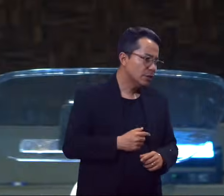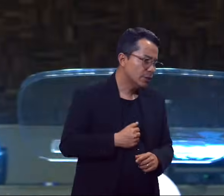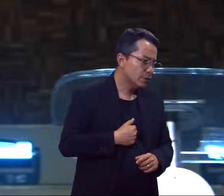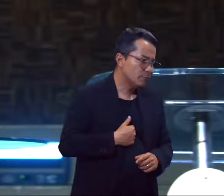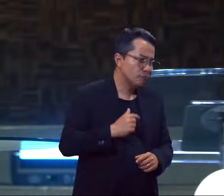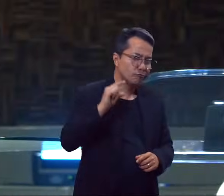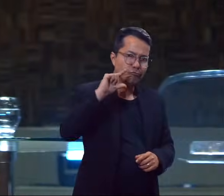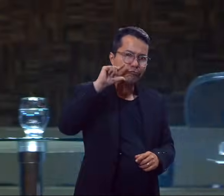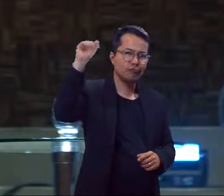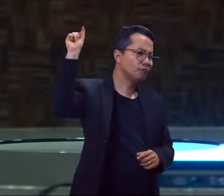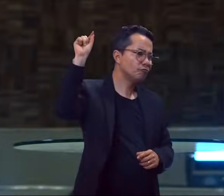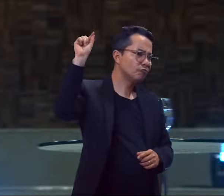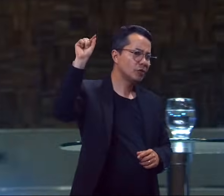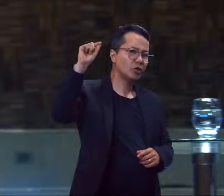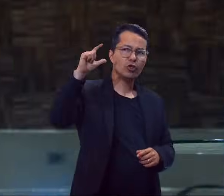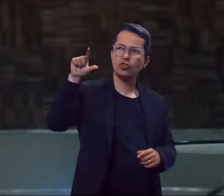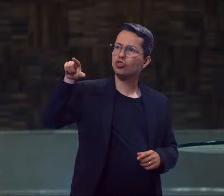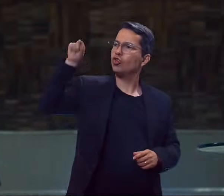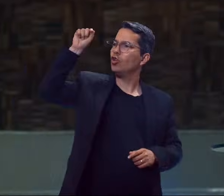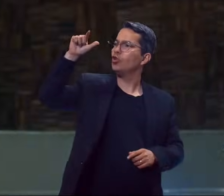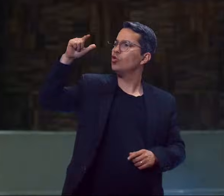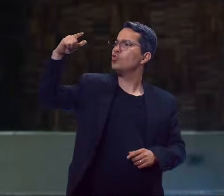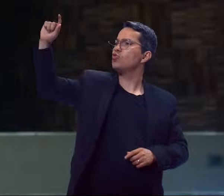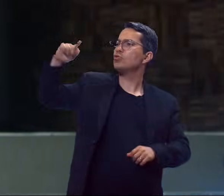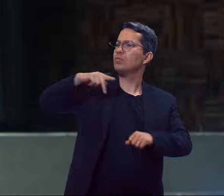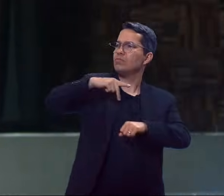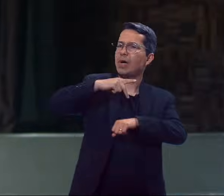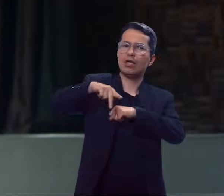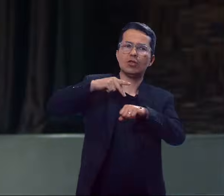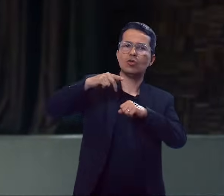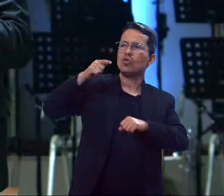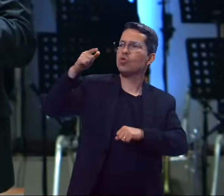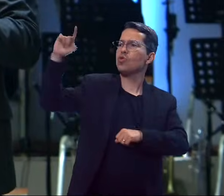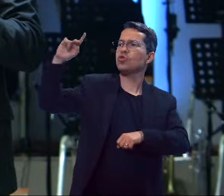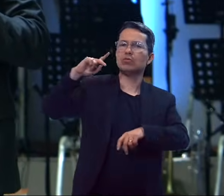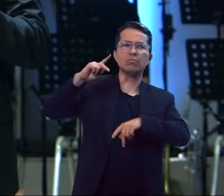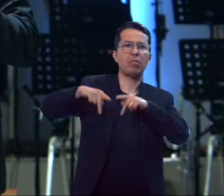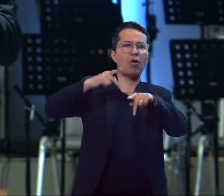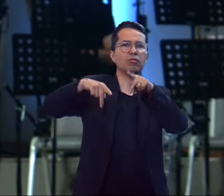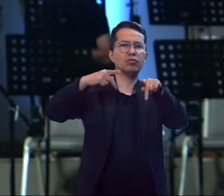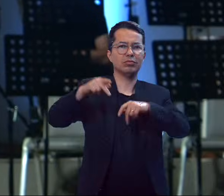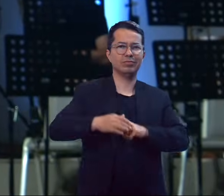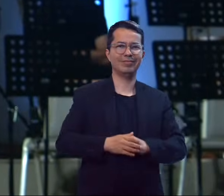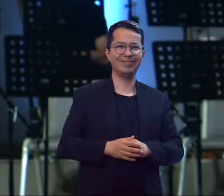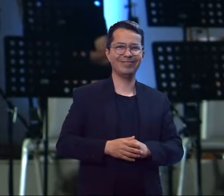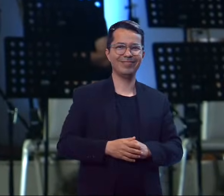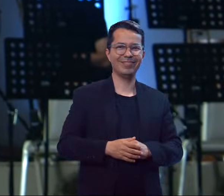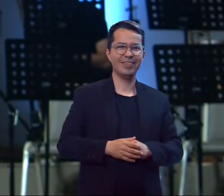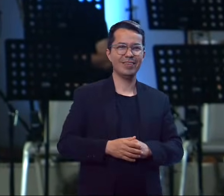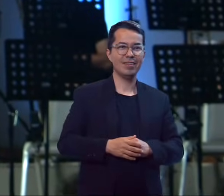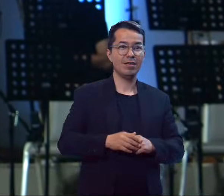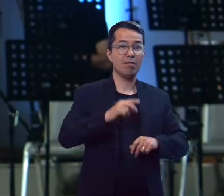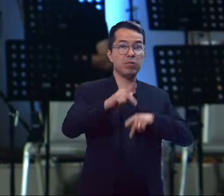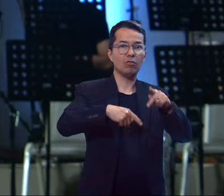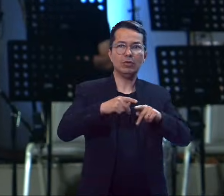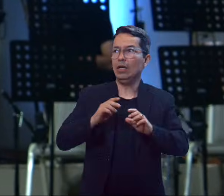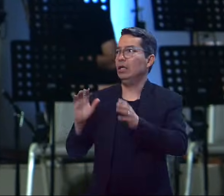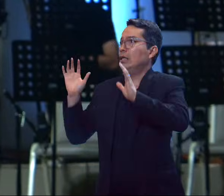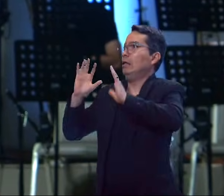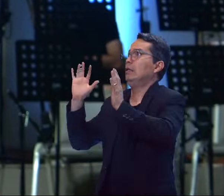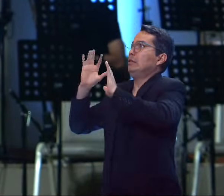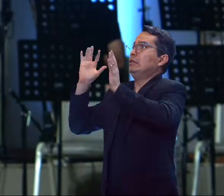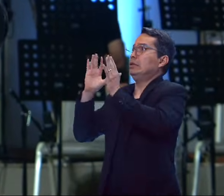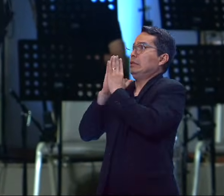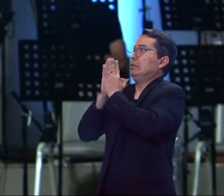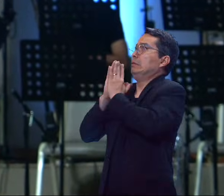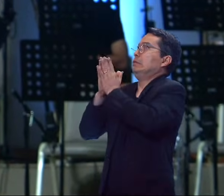ouro? Os enfeites, os atavios. Era uma forma de falar, olha, Deus, a gente devolve perdão.